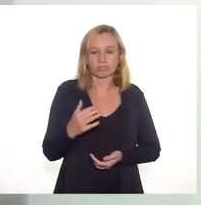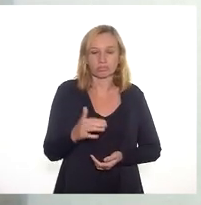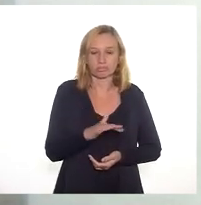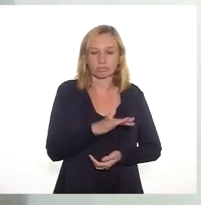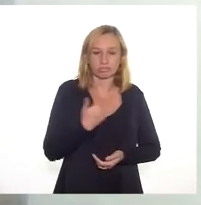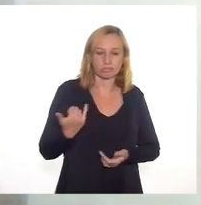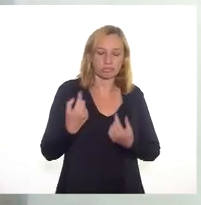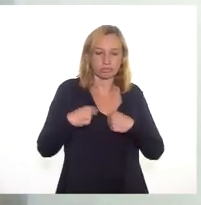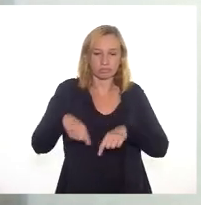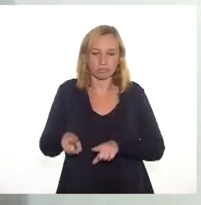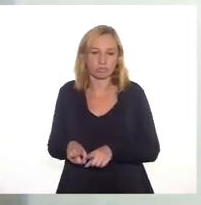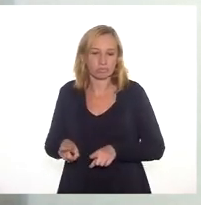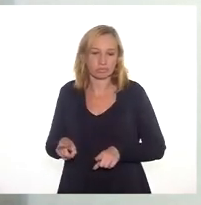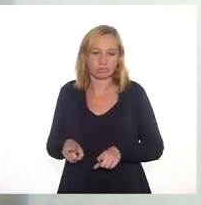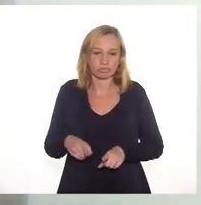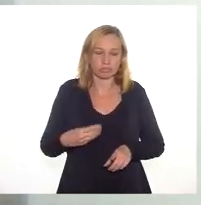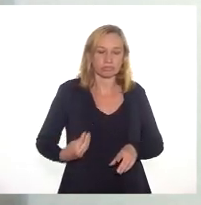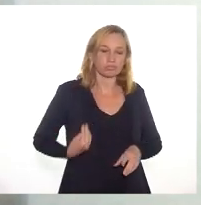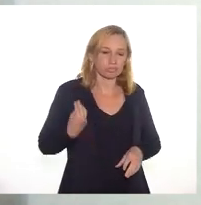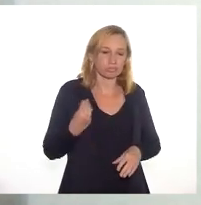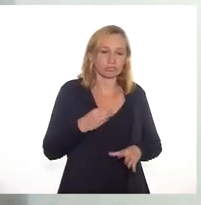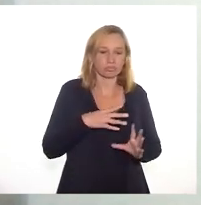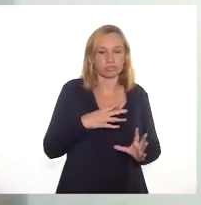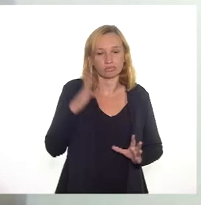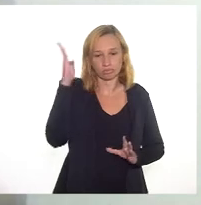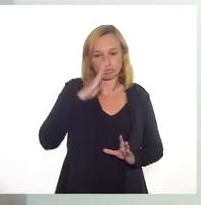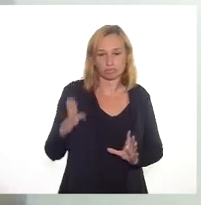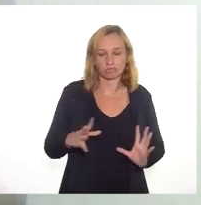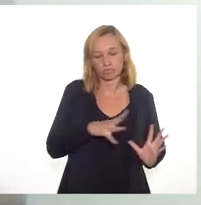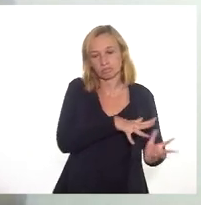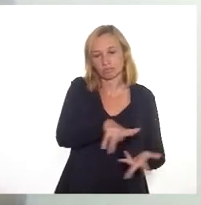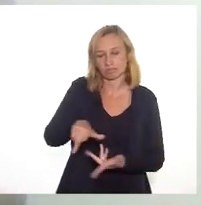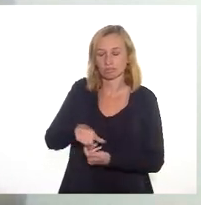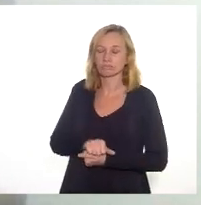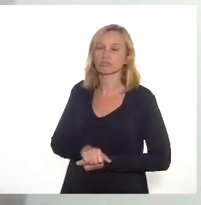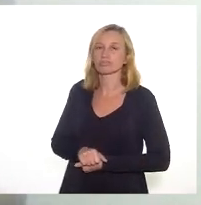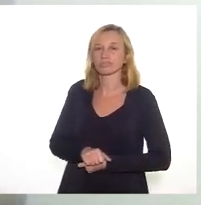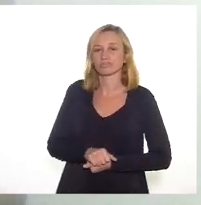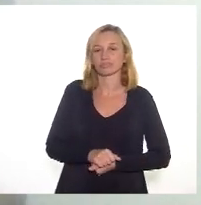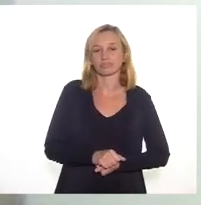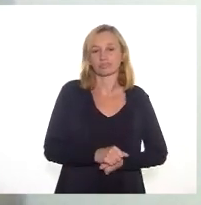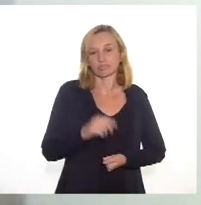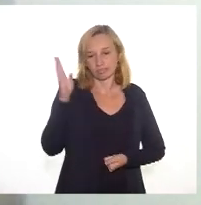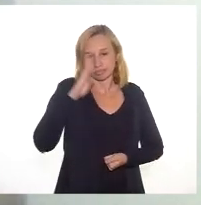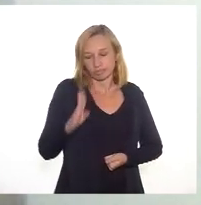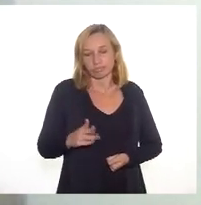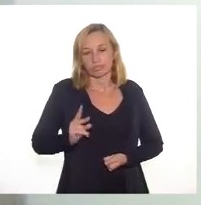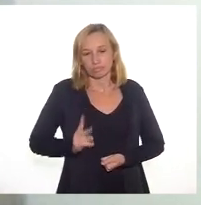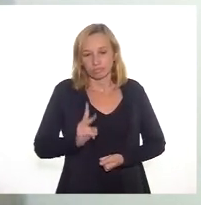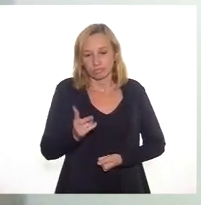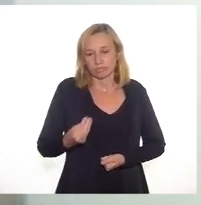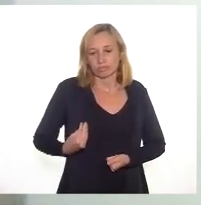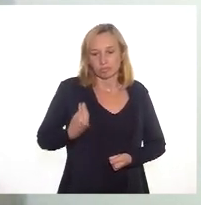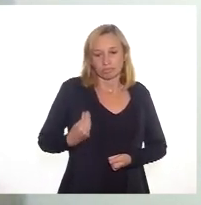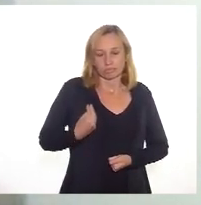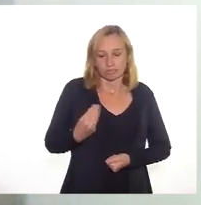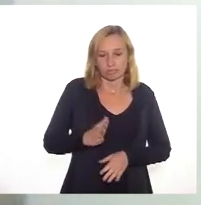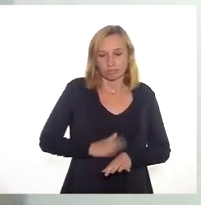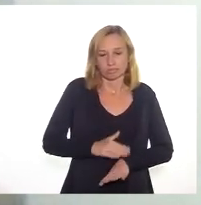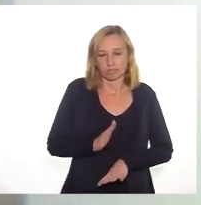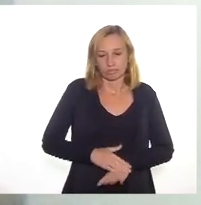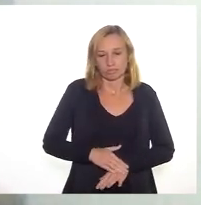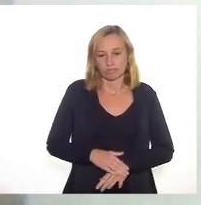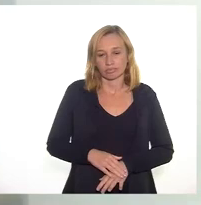humanidade no Brasil e em todo o mundo. No Brasil, a gente continua convivendo constantemente